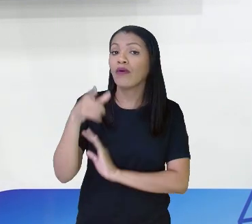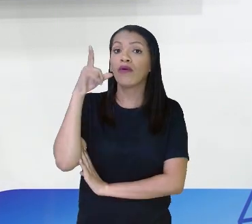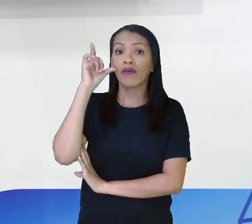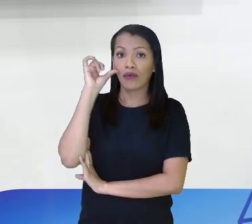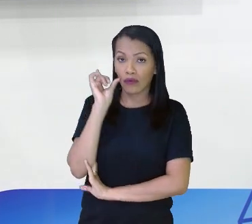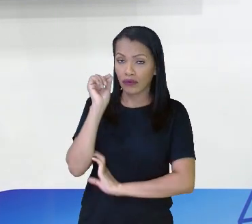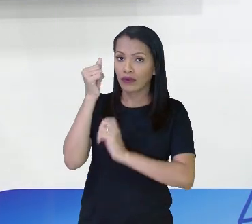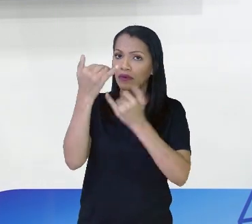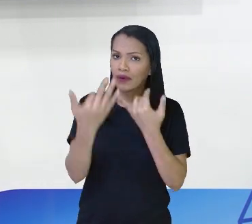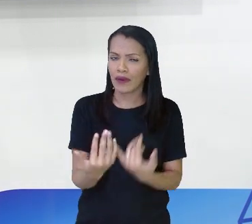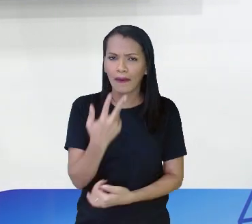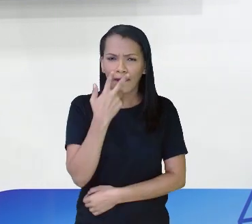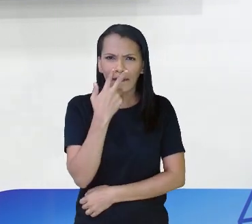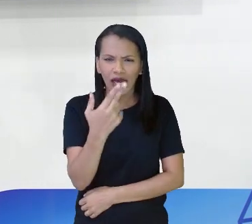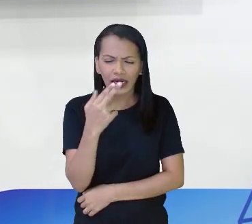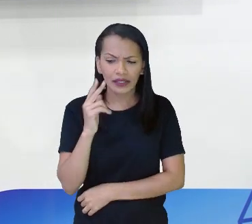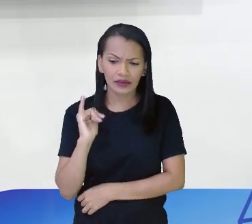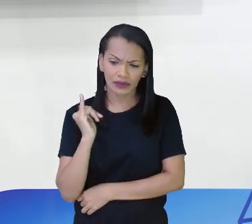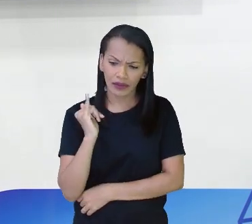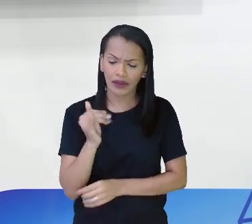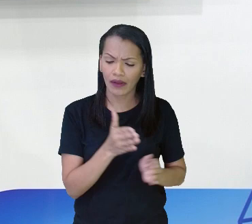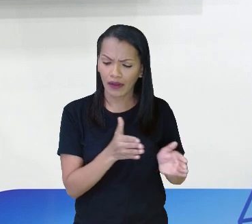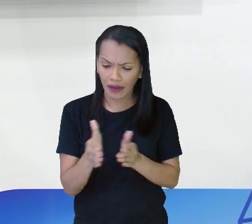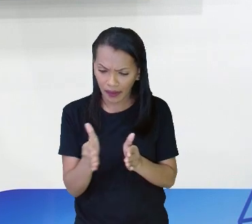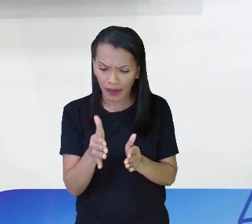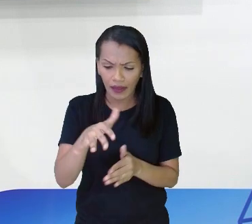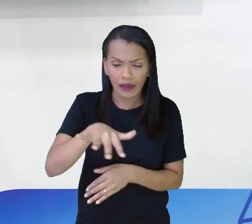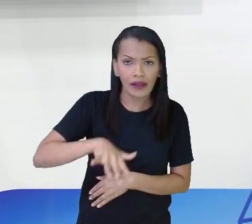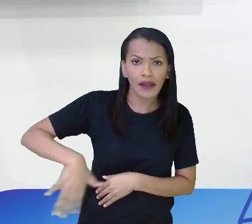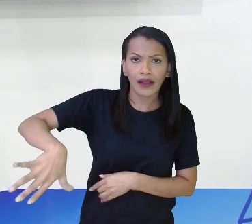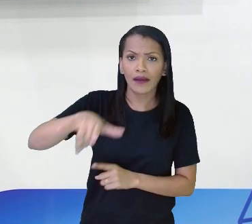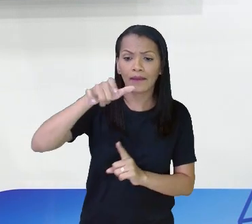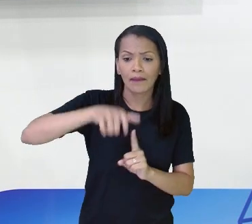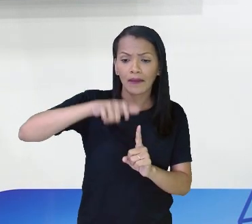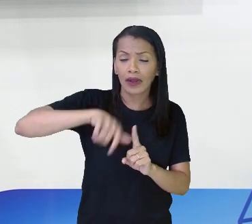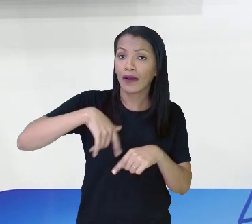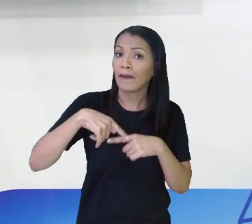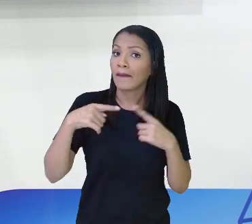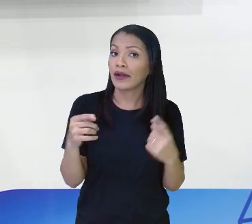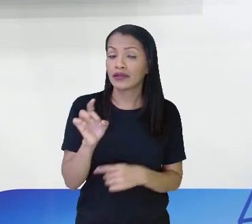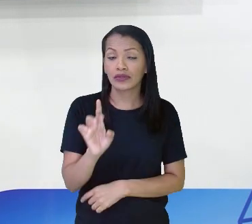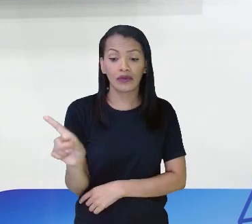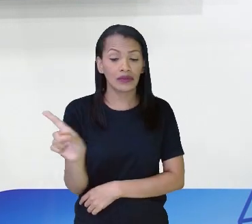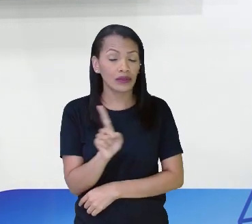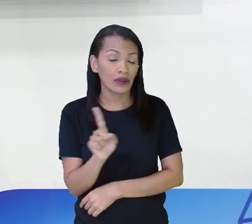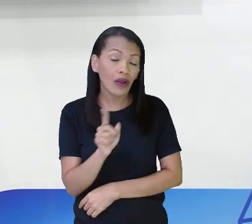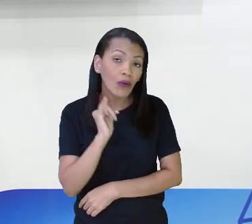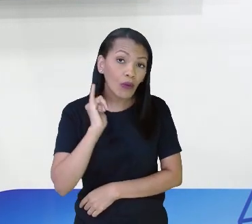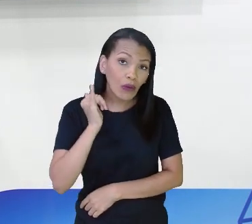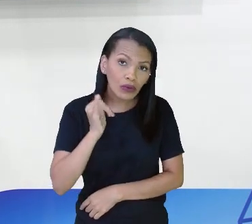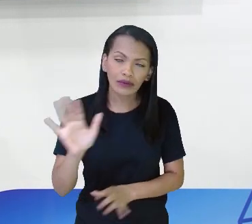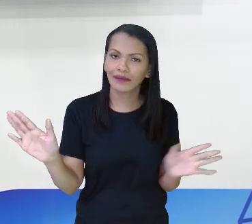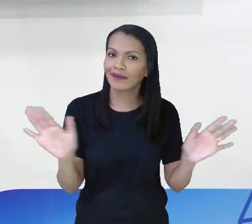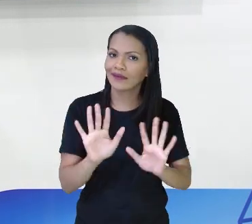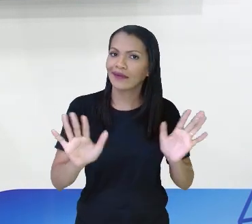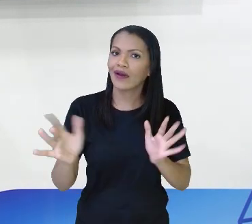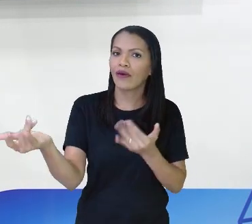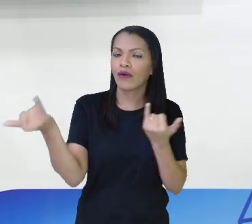até disse, né? Parece com os contos, não é? Tempo, espaço, personagens, mas só que não são contos, é uma notícia, então